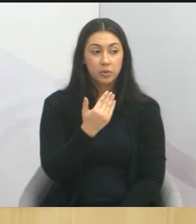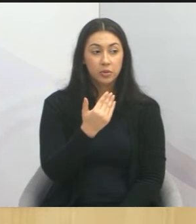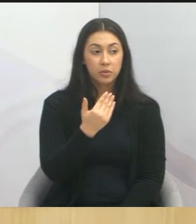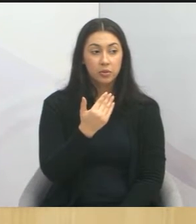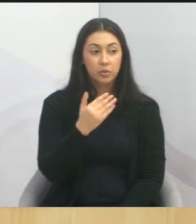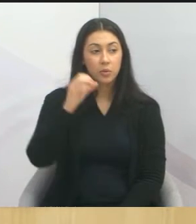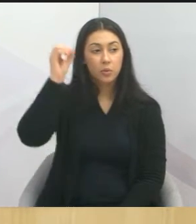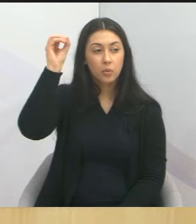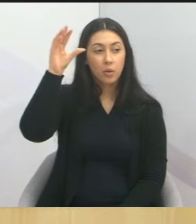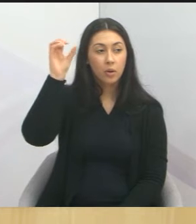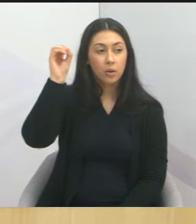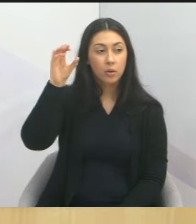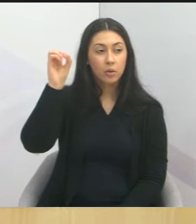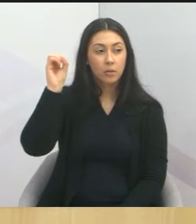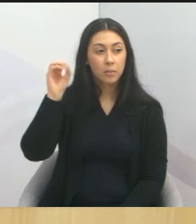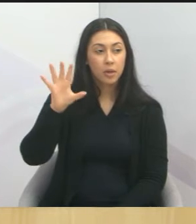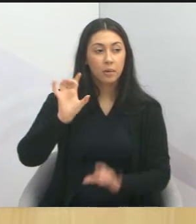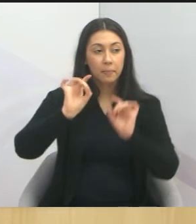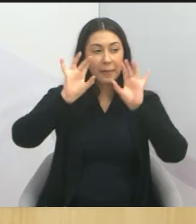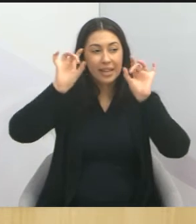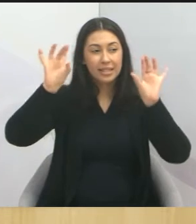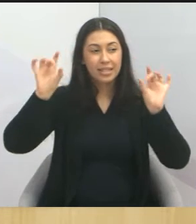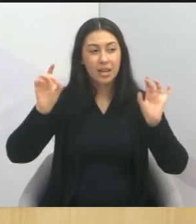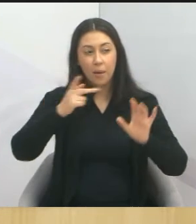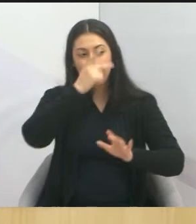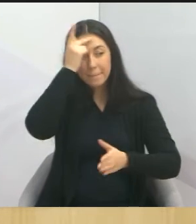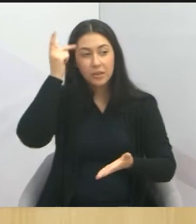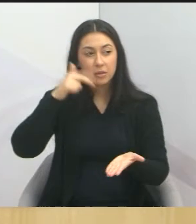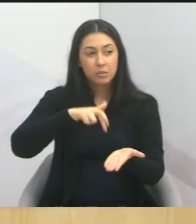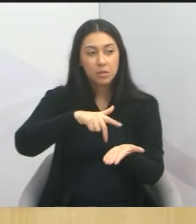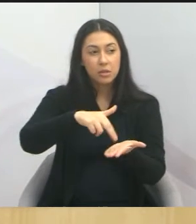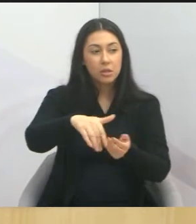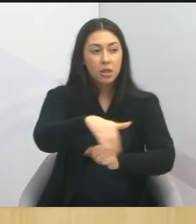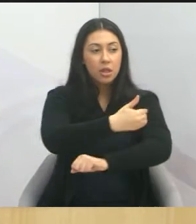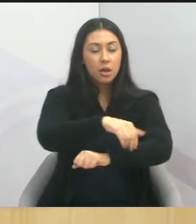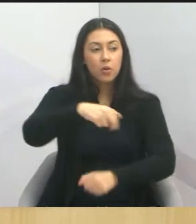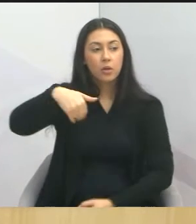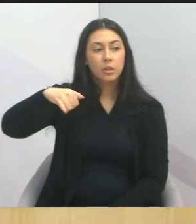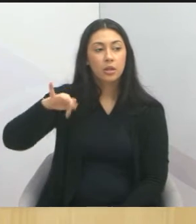de semáforo de pedestre na rodovia Nilo máximo próximo ao número